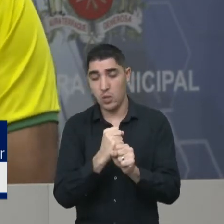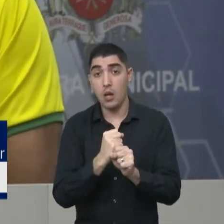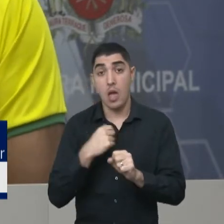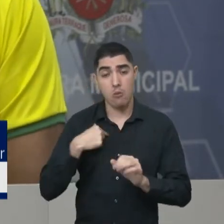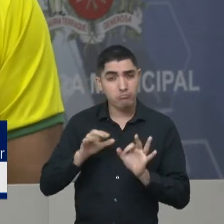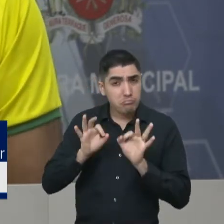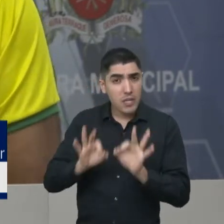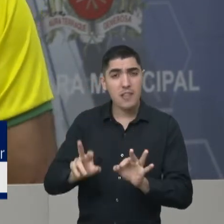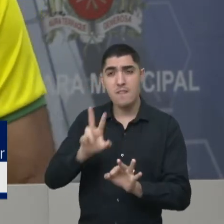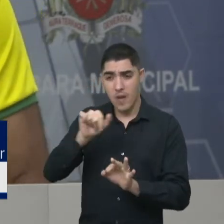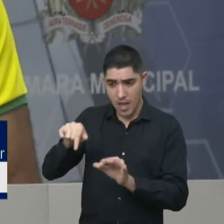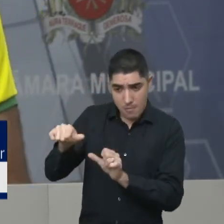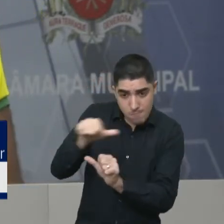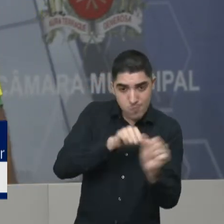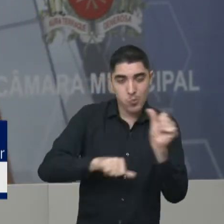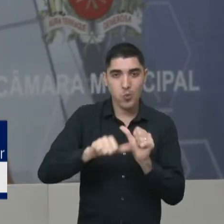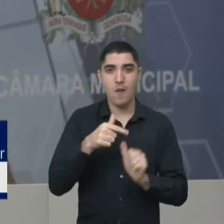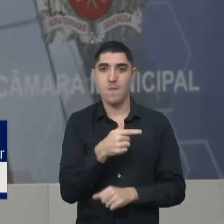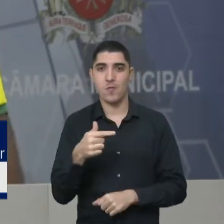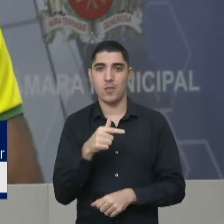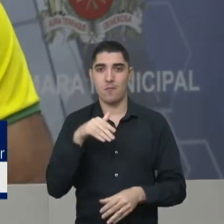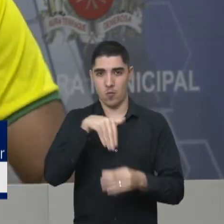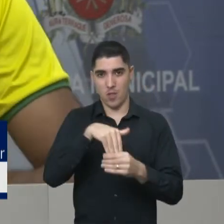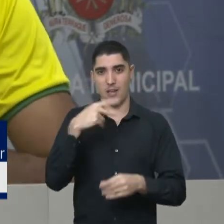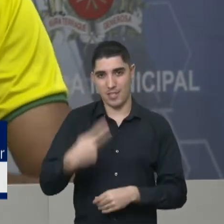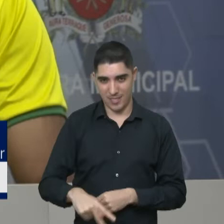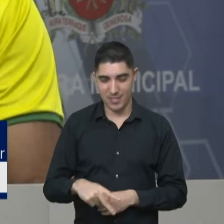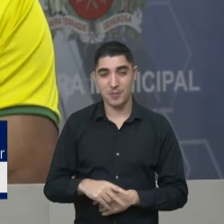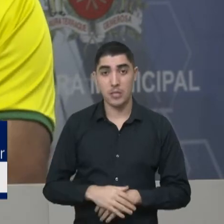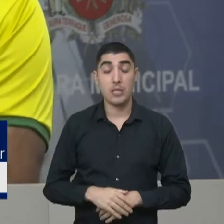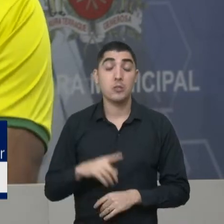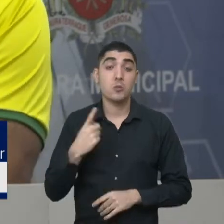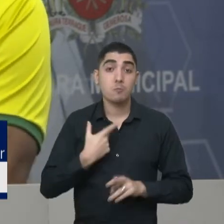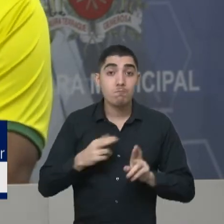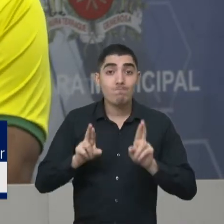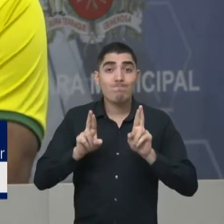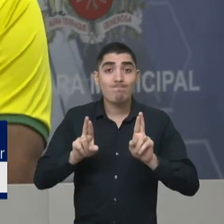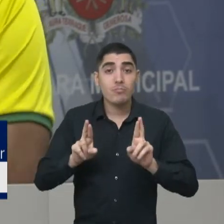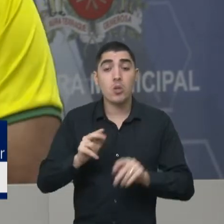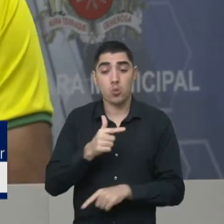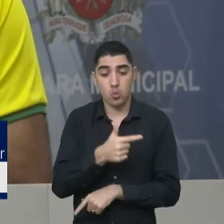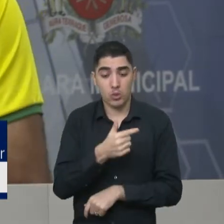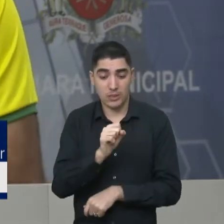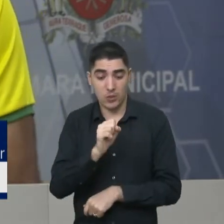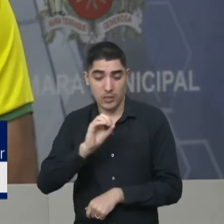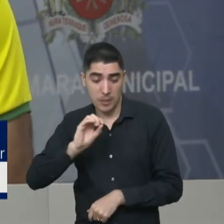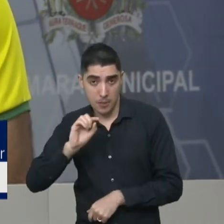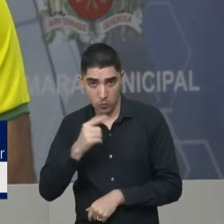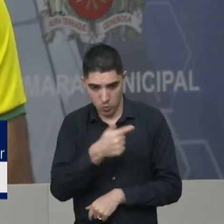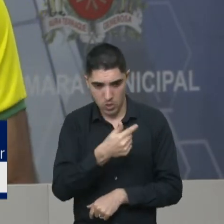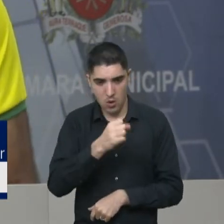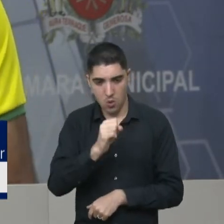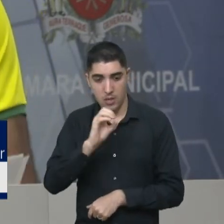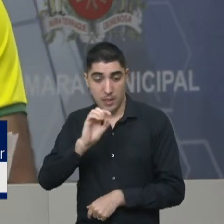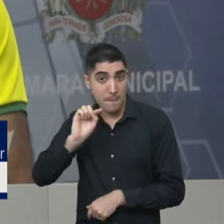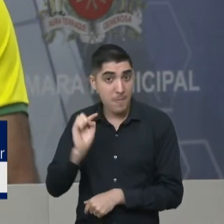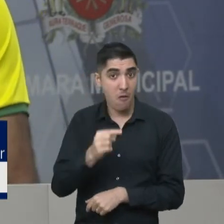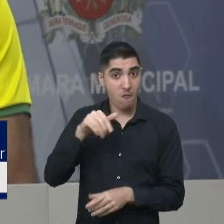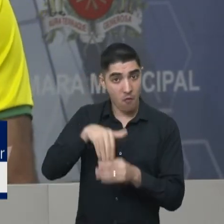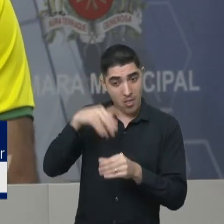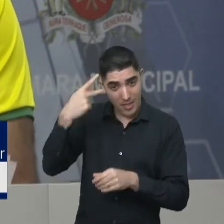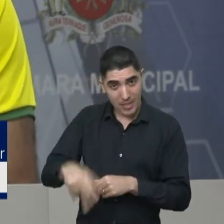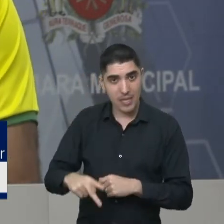para o 22. Portanto, a meta é chegarmos em 280 mil votos em São José para o